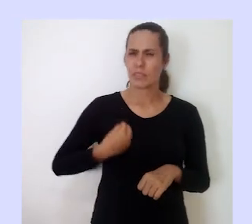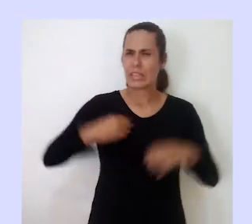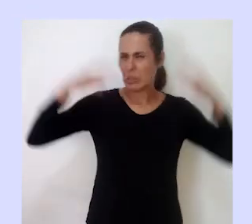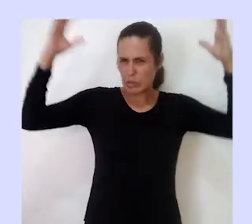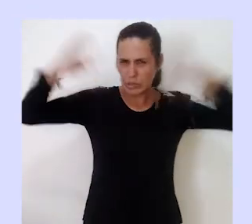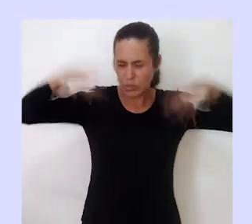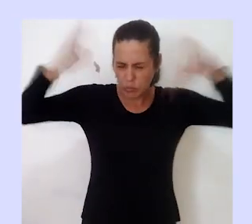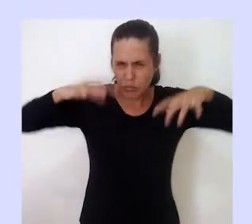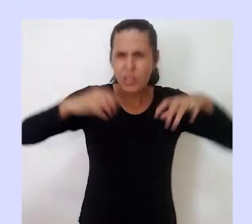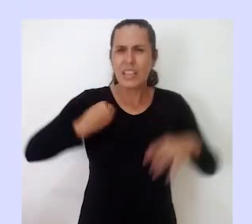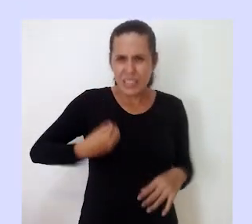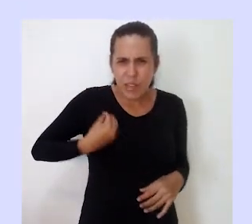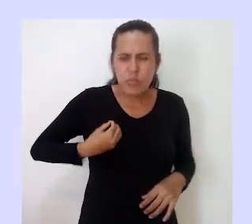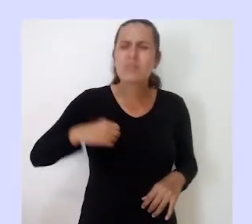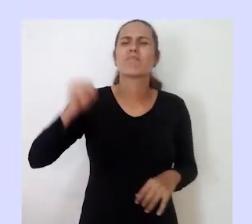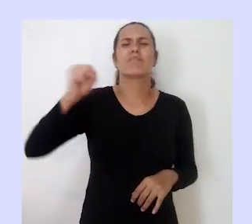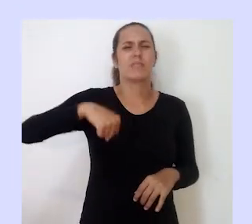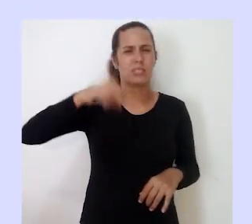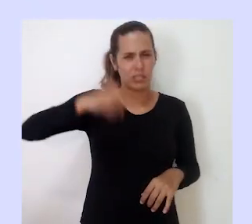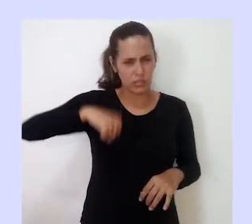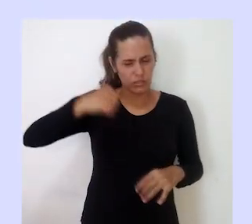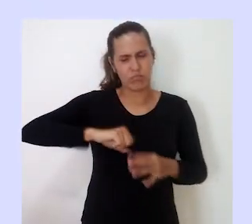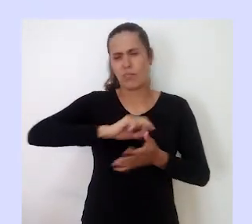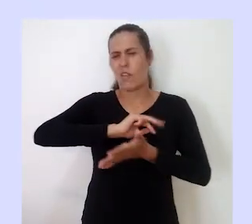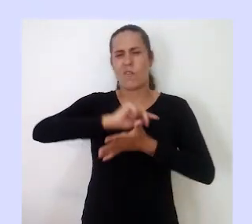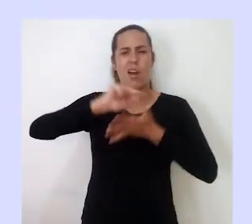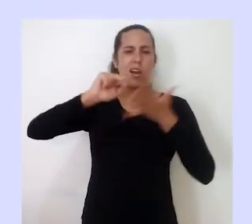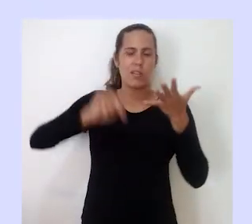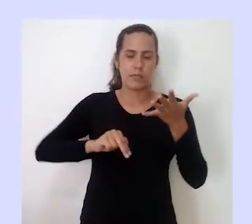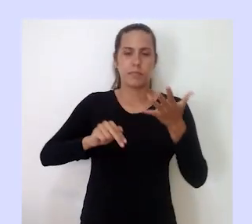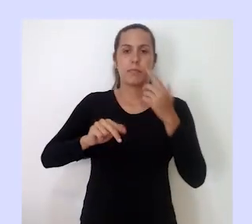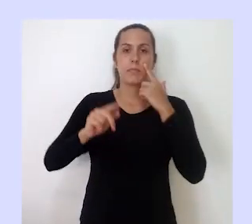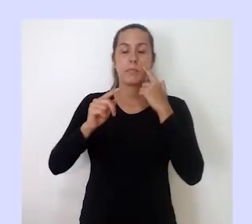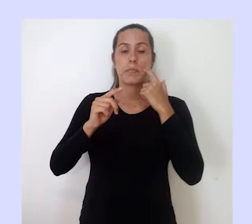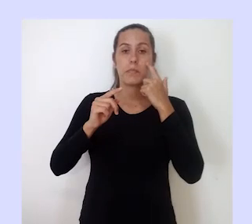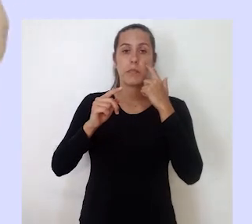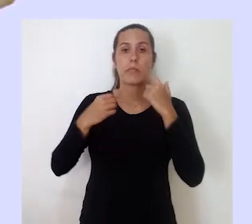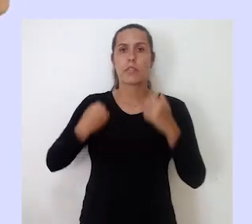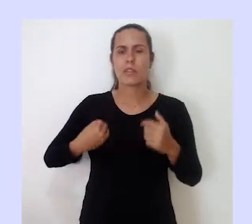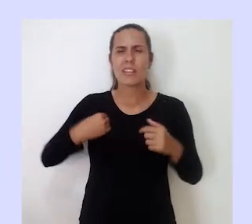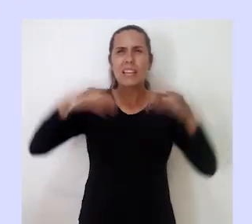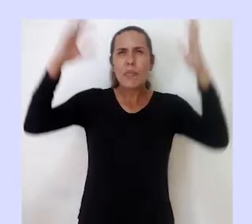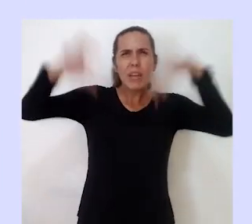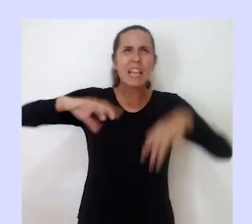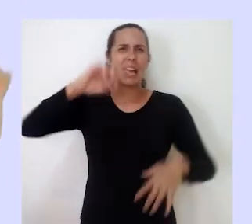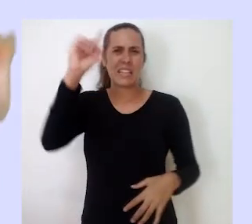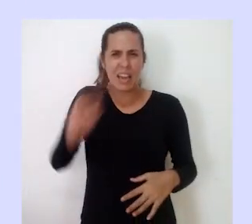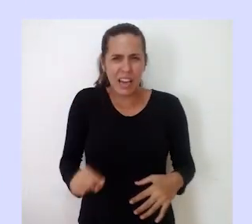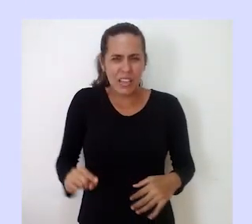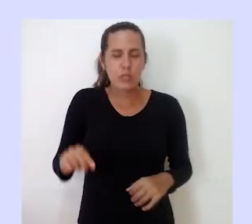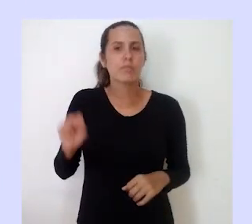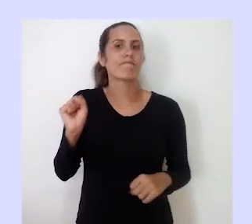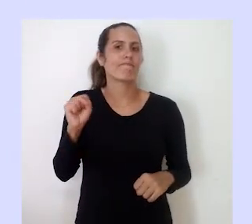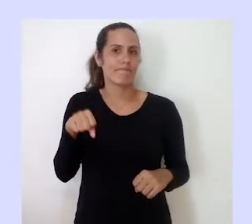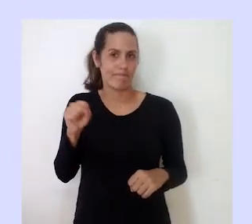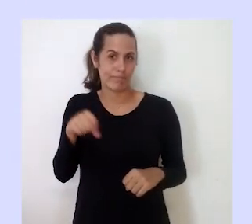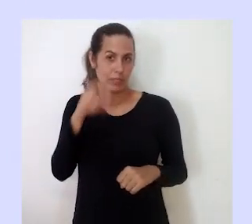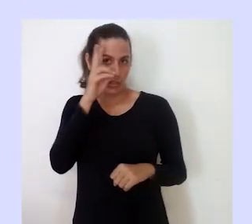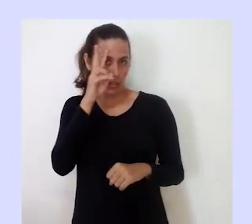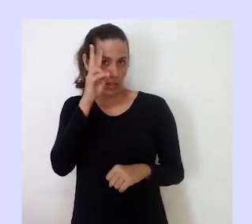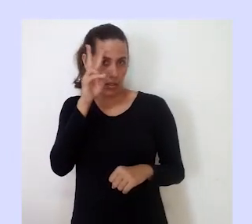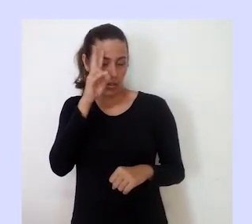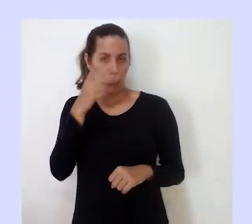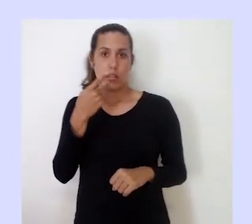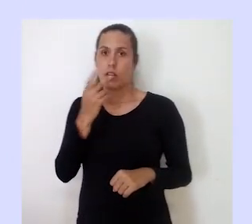Temos. Várias. Muita chuva forte. Temos tempestades com raios? Sim. Lembrando que Dantas